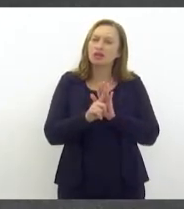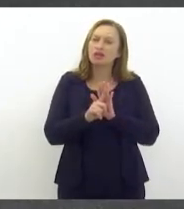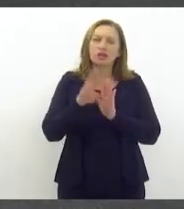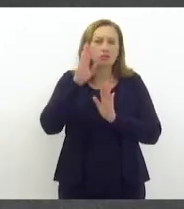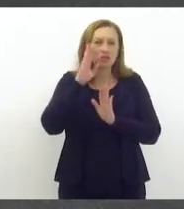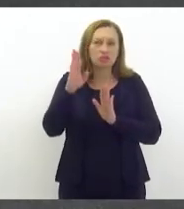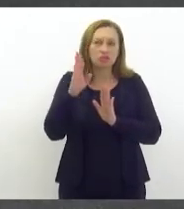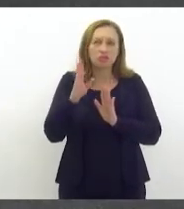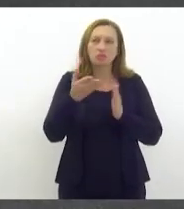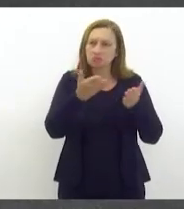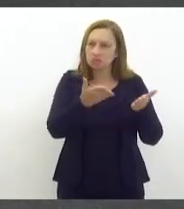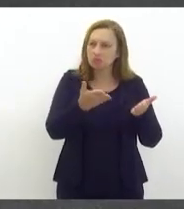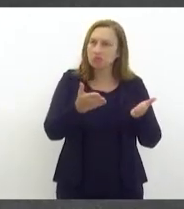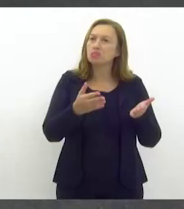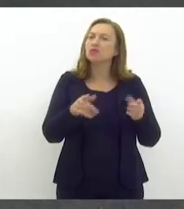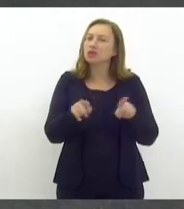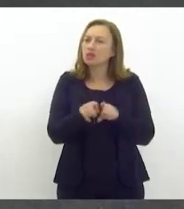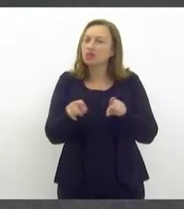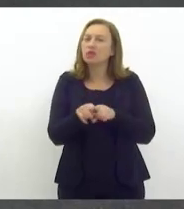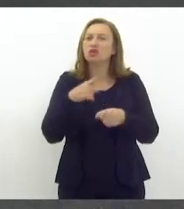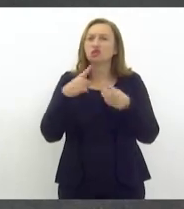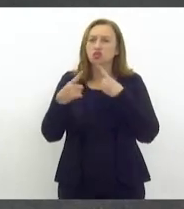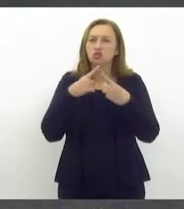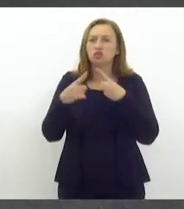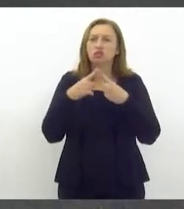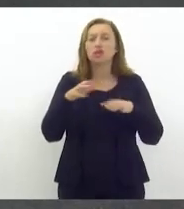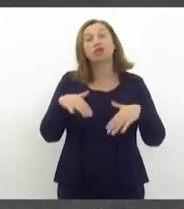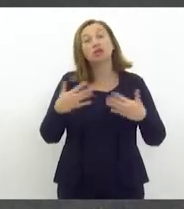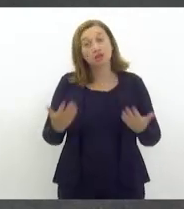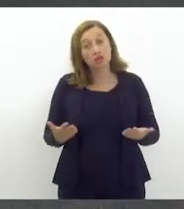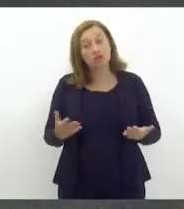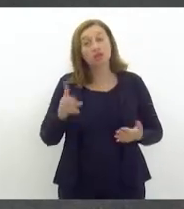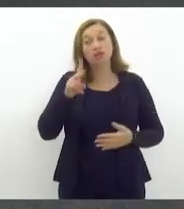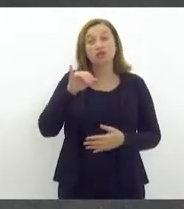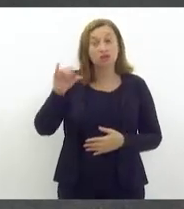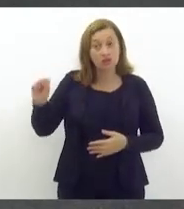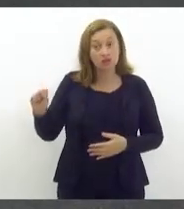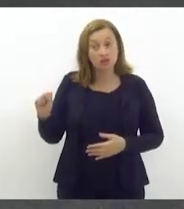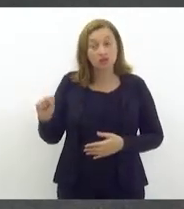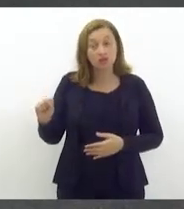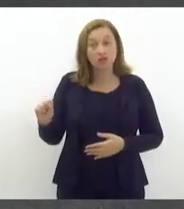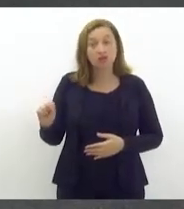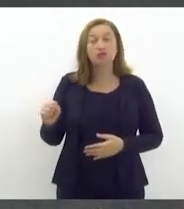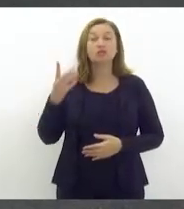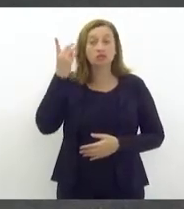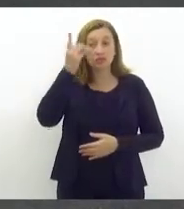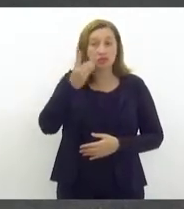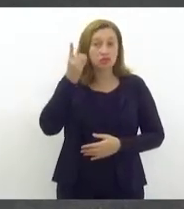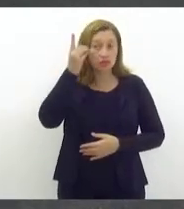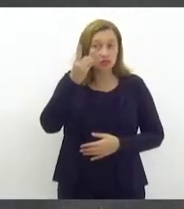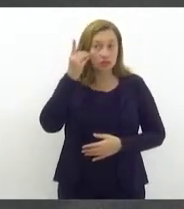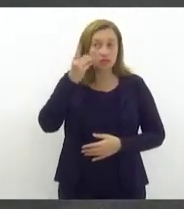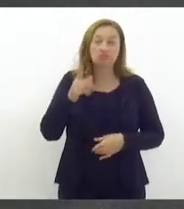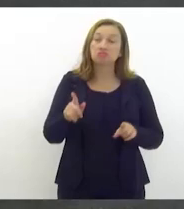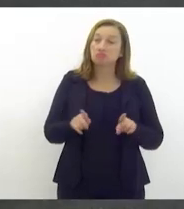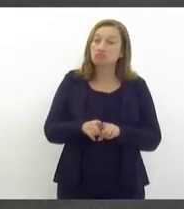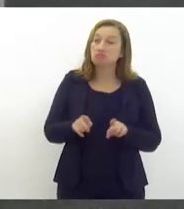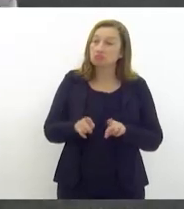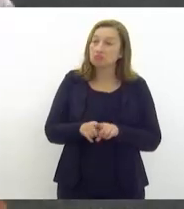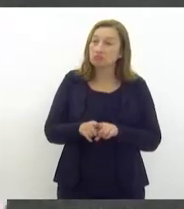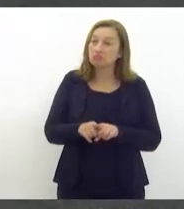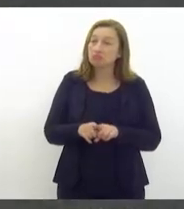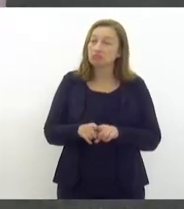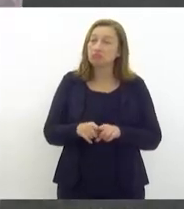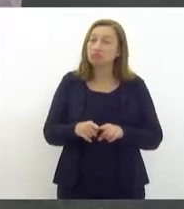específica como essa também está sendo discutida. Então, acho que Vinícius Cozzolino, aí, o deputado, ele também bota o Rio